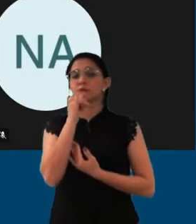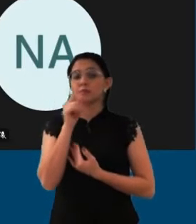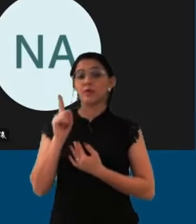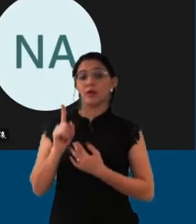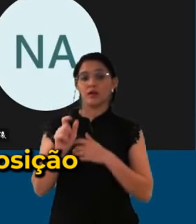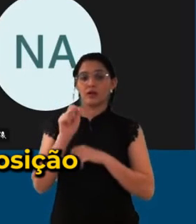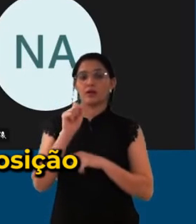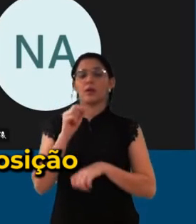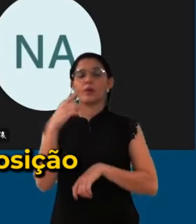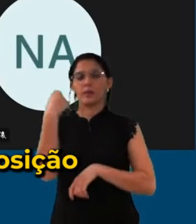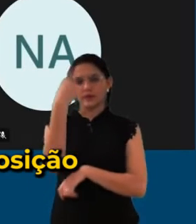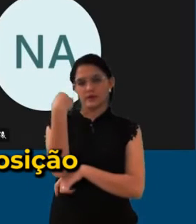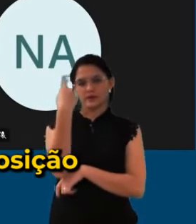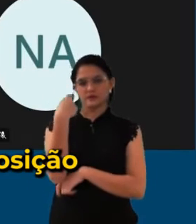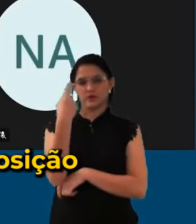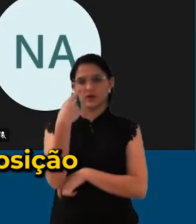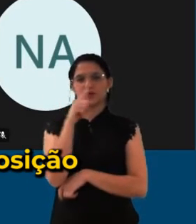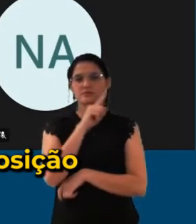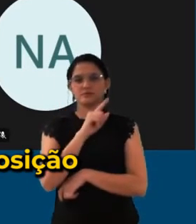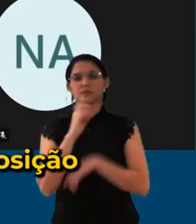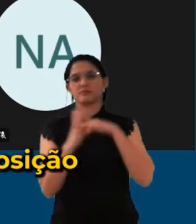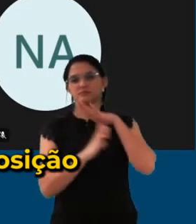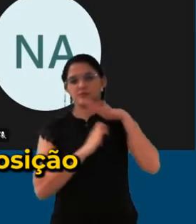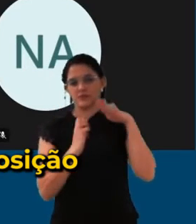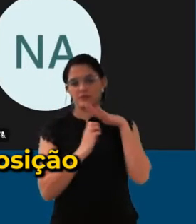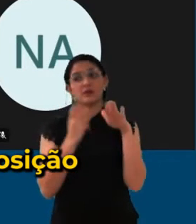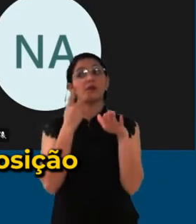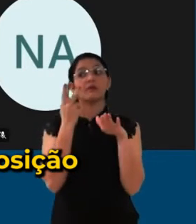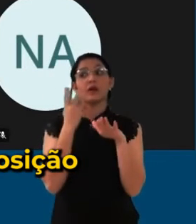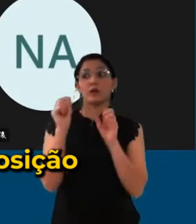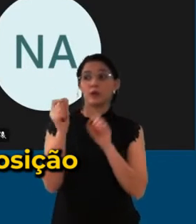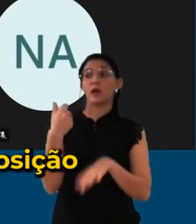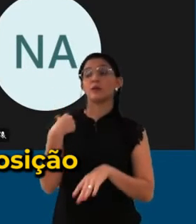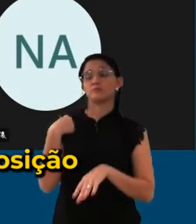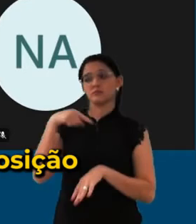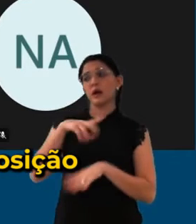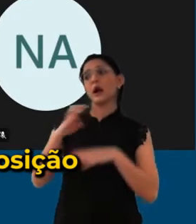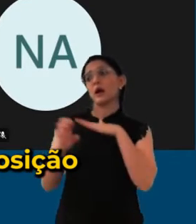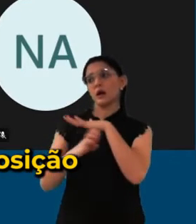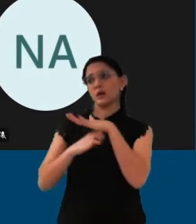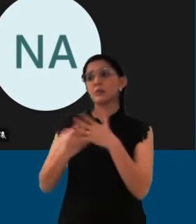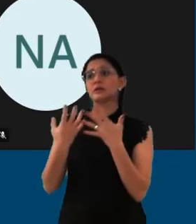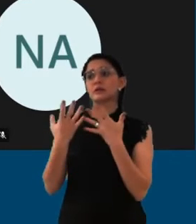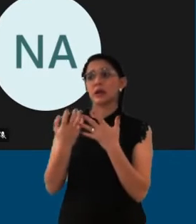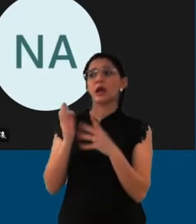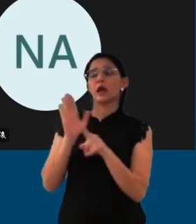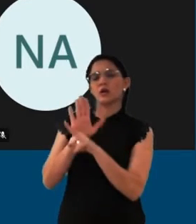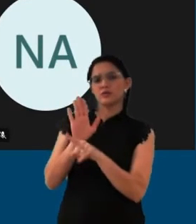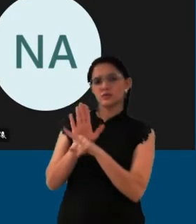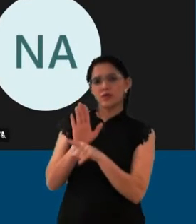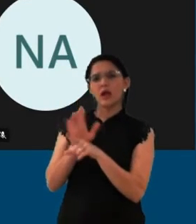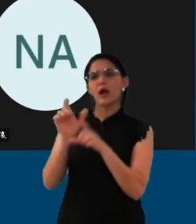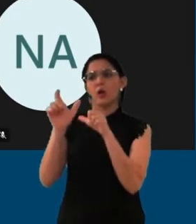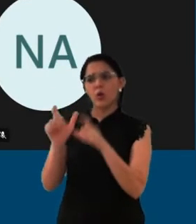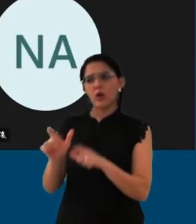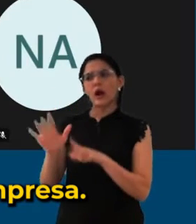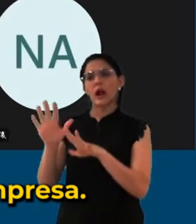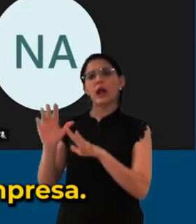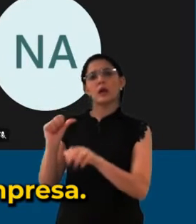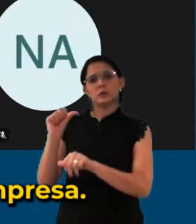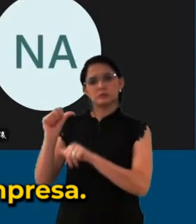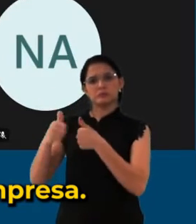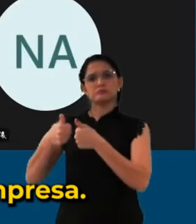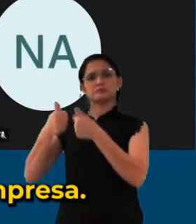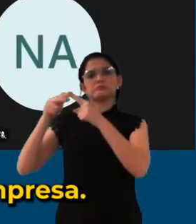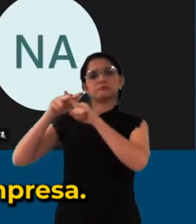olha, a empresa está disposta a realizar a recomposição ambiental. Aí eu indago para a senhora: